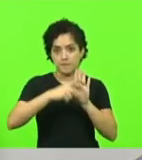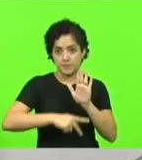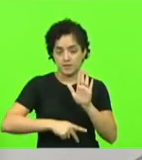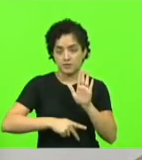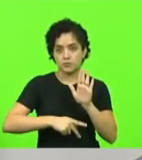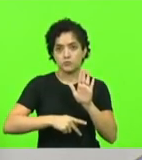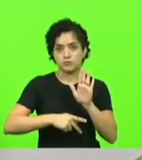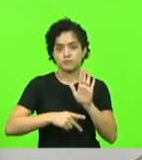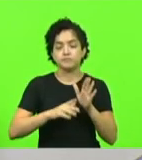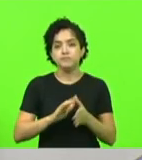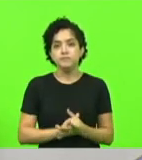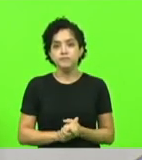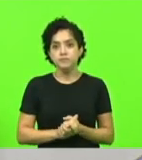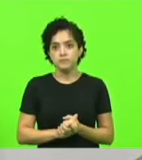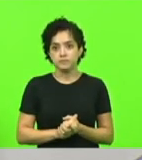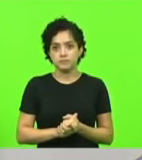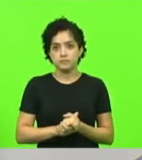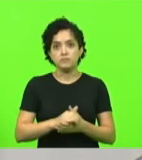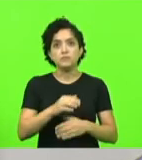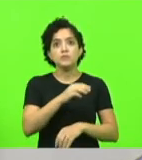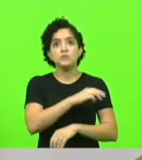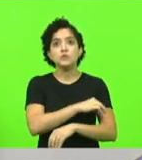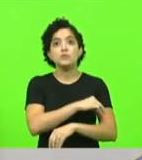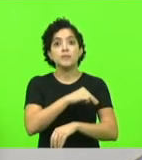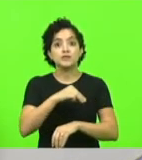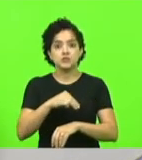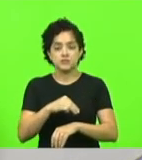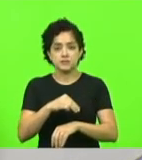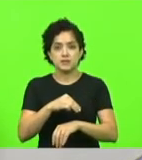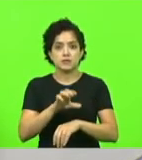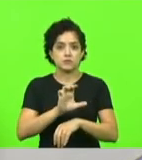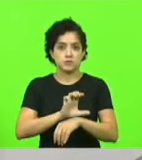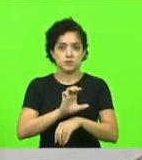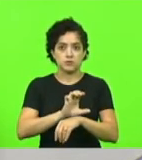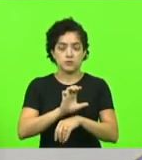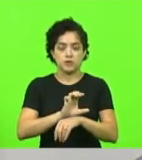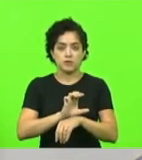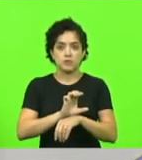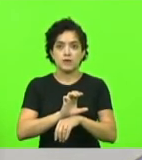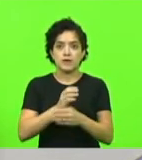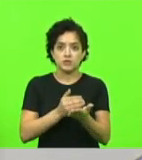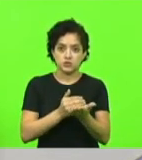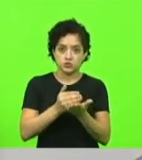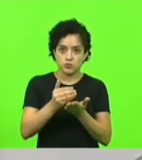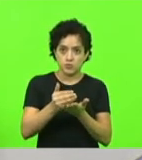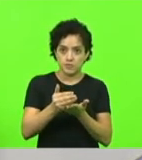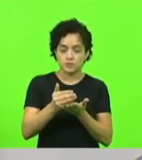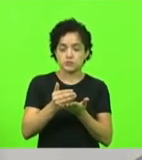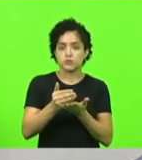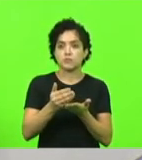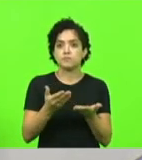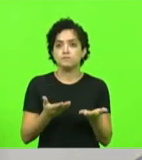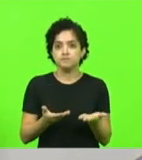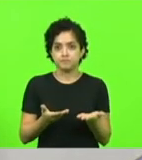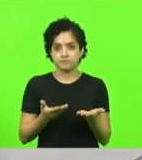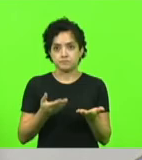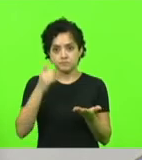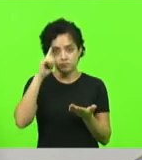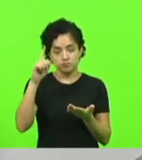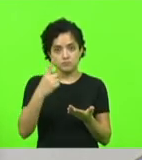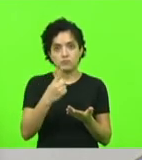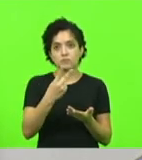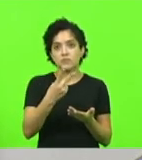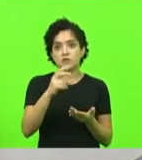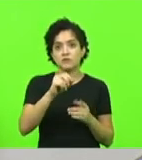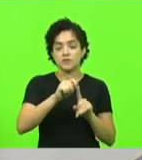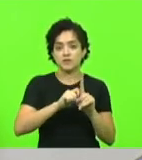do Magistério Público Estadual. Iniciamos no dia 19 de março. Dia 20 de